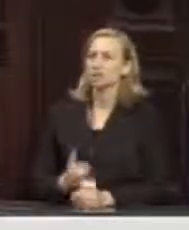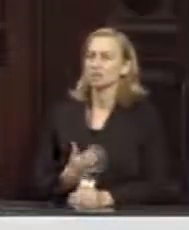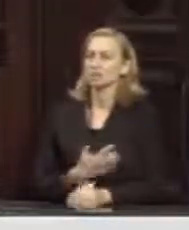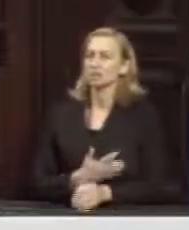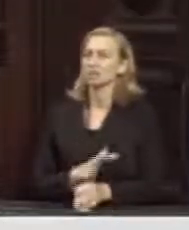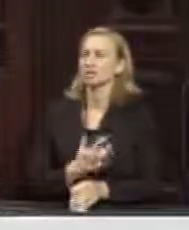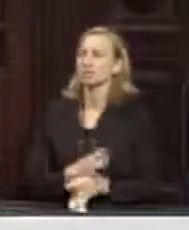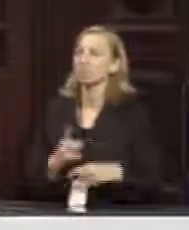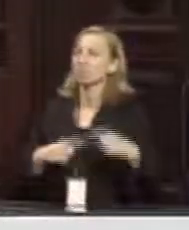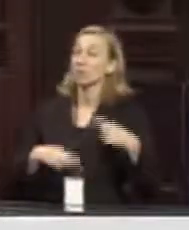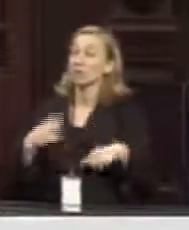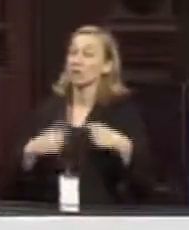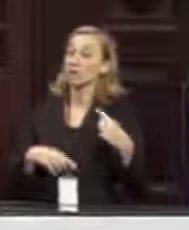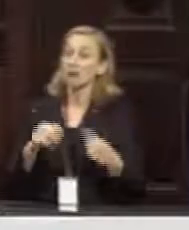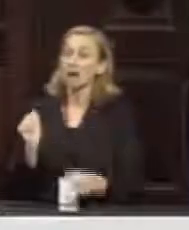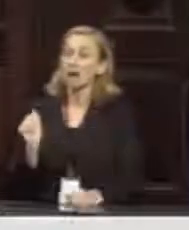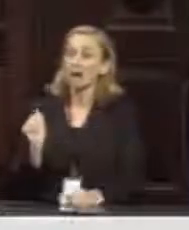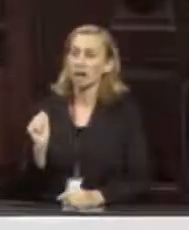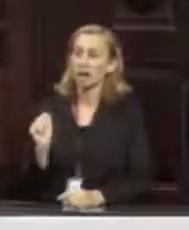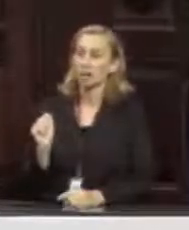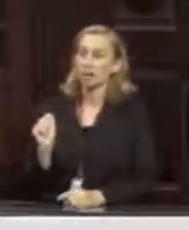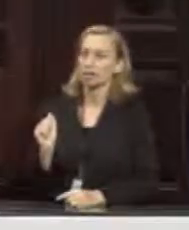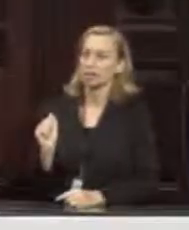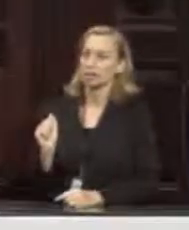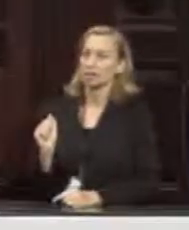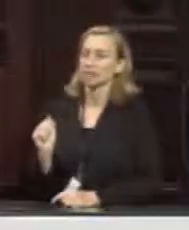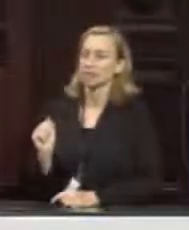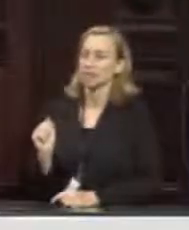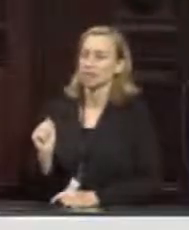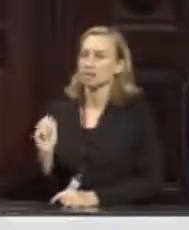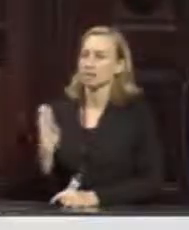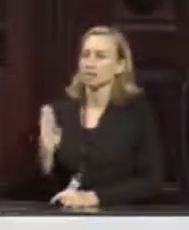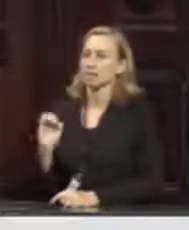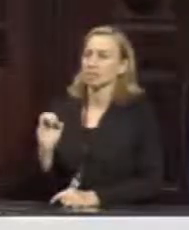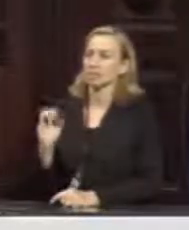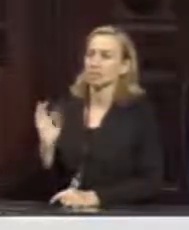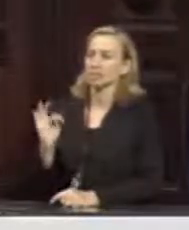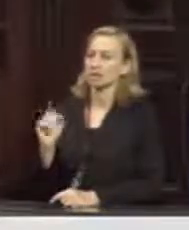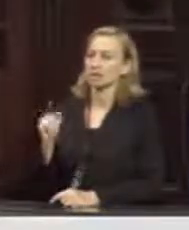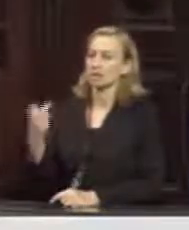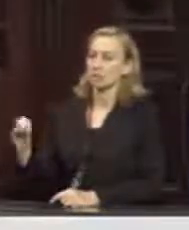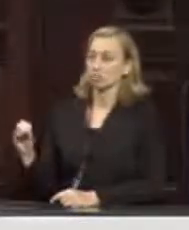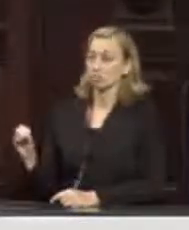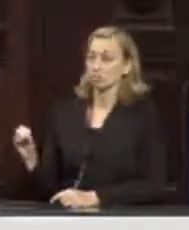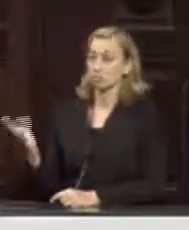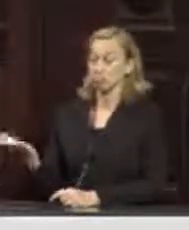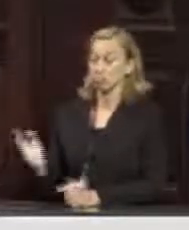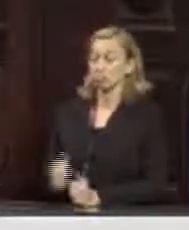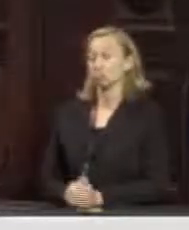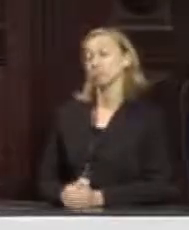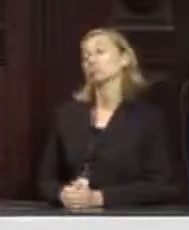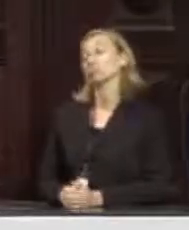habitação. Definir a política e colocar em prática essa política de habitação.